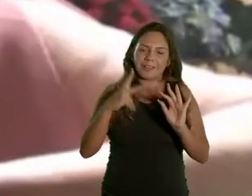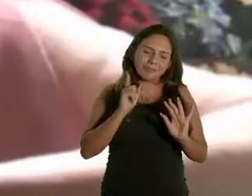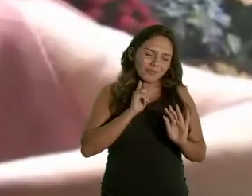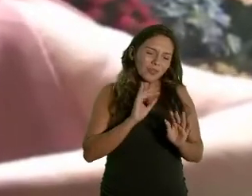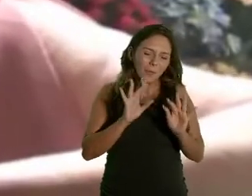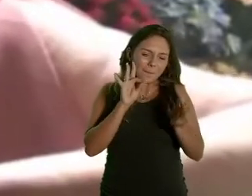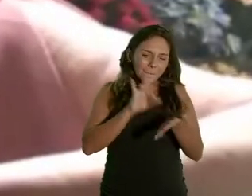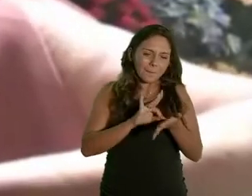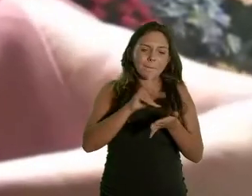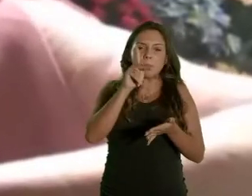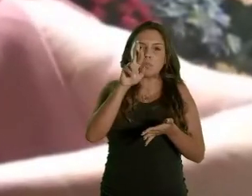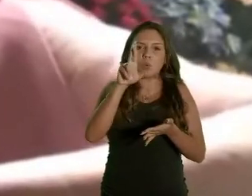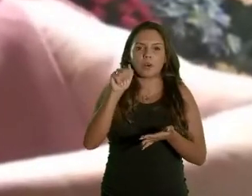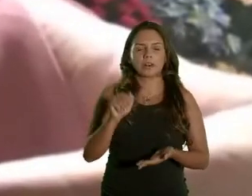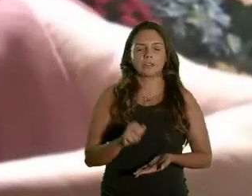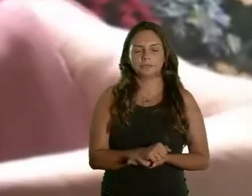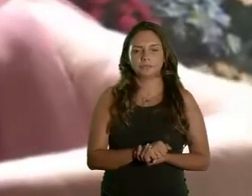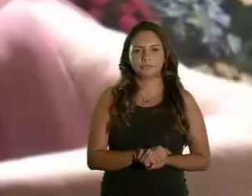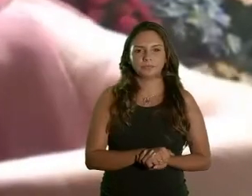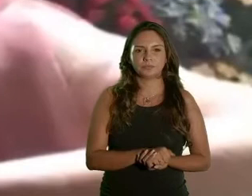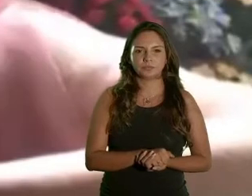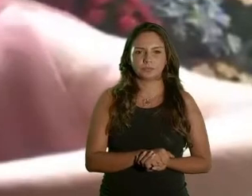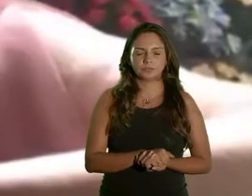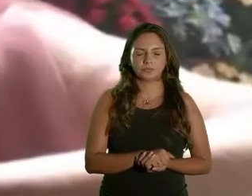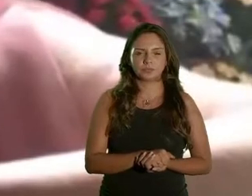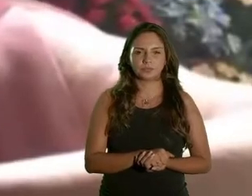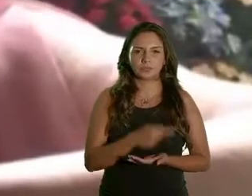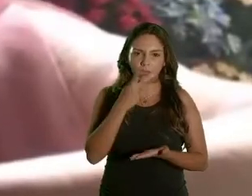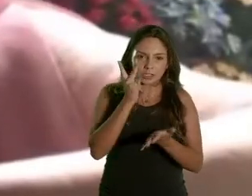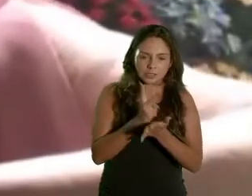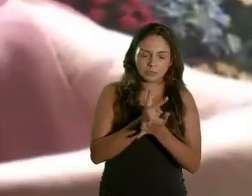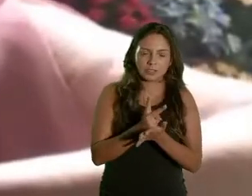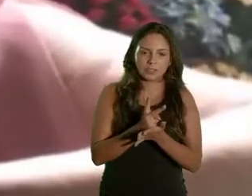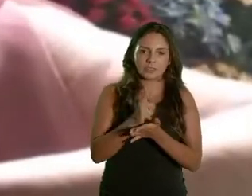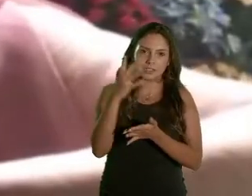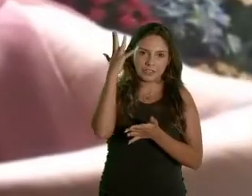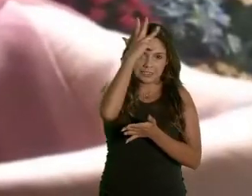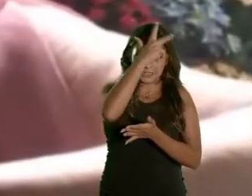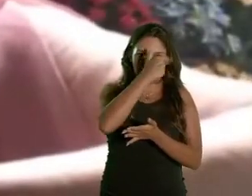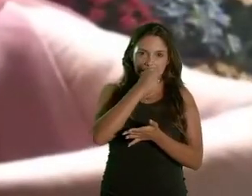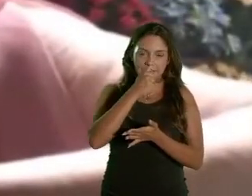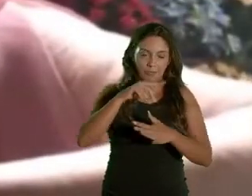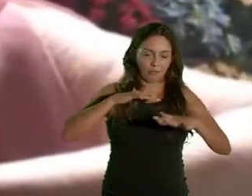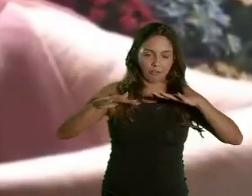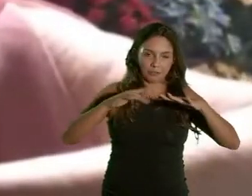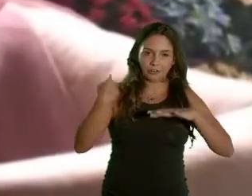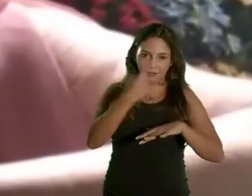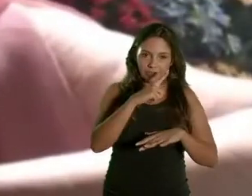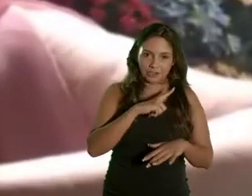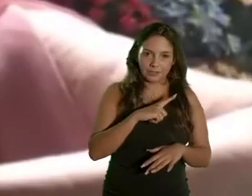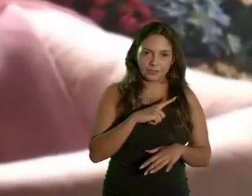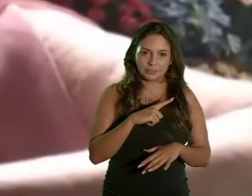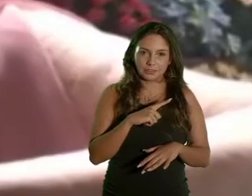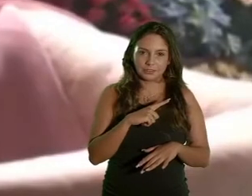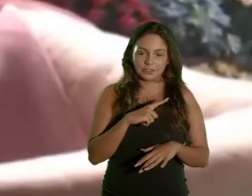Nada contra isso, mas eu digo sempre que essa lindeza que, né, desse movimento que nós temos